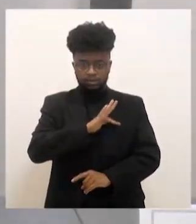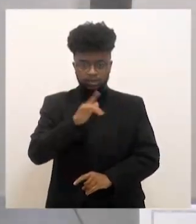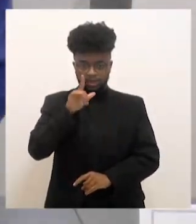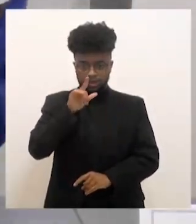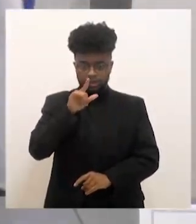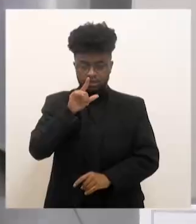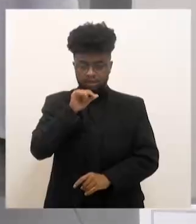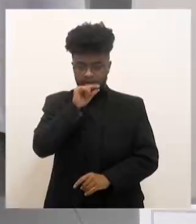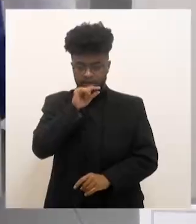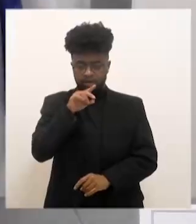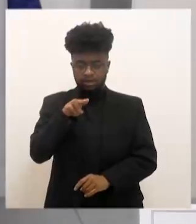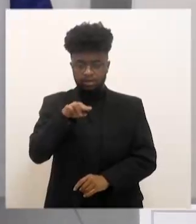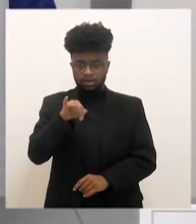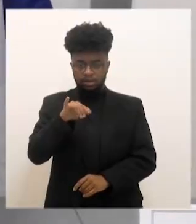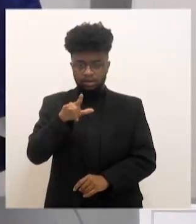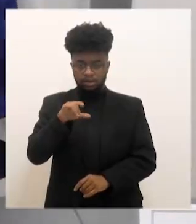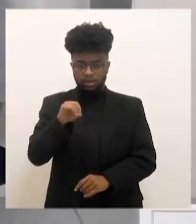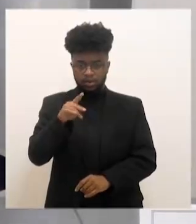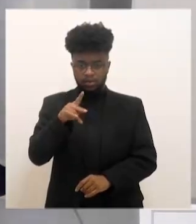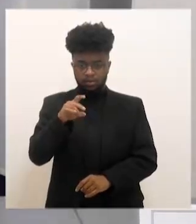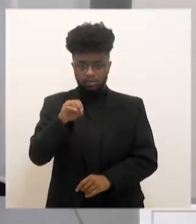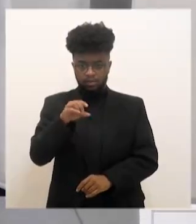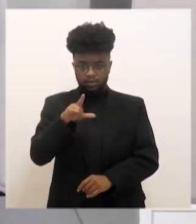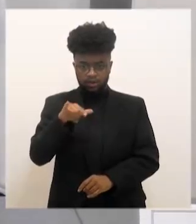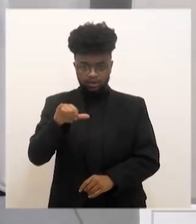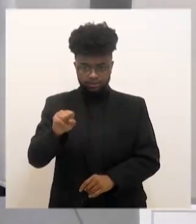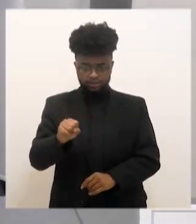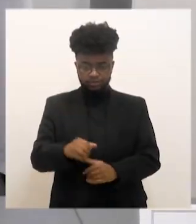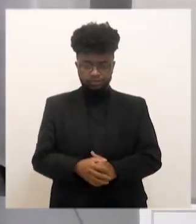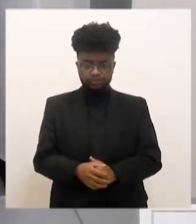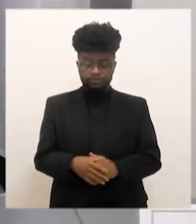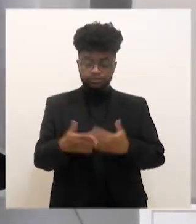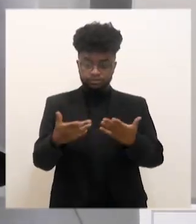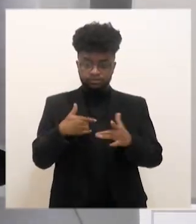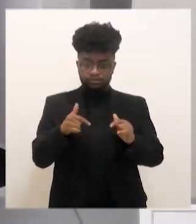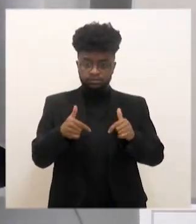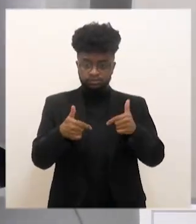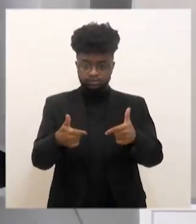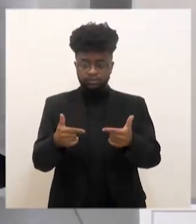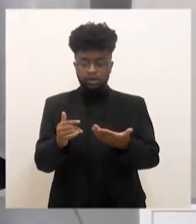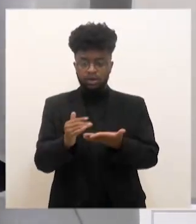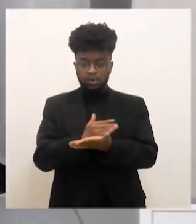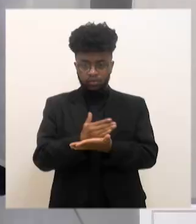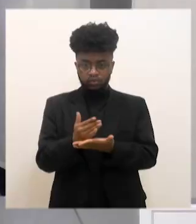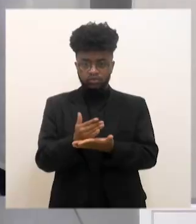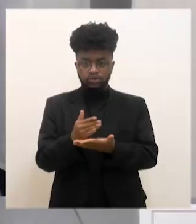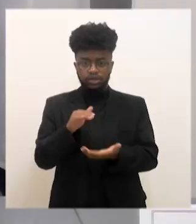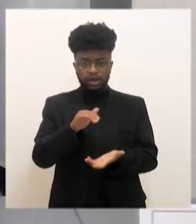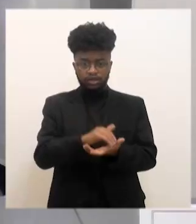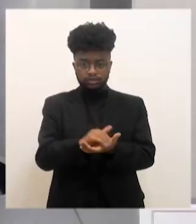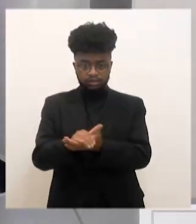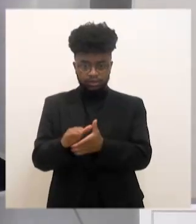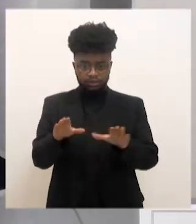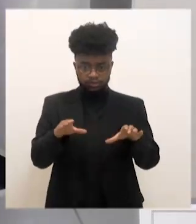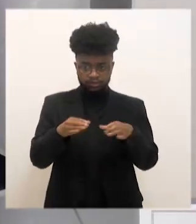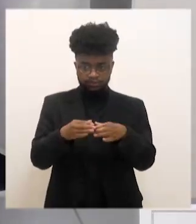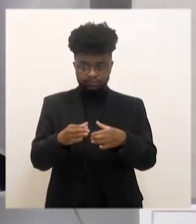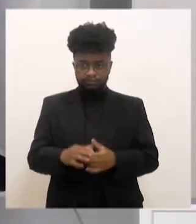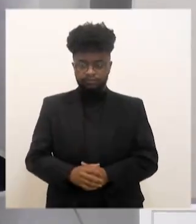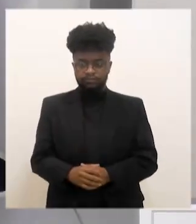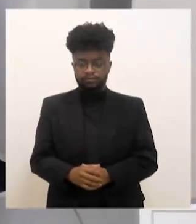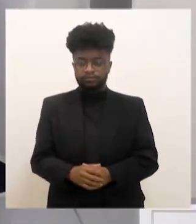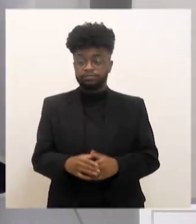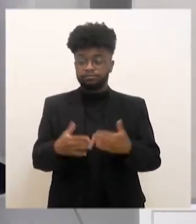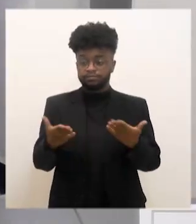Nilópolis. E ali realizei alguns atos da secretaria, a gente realizou alguns casamentos comunitários. E